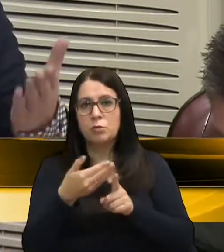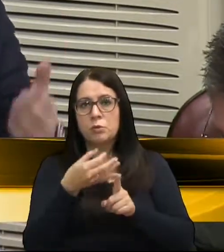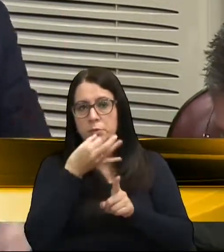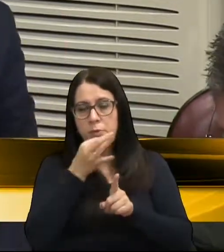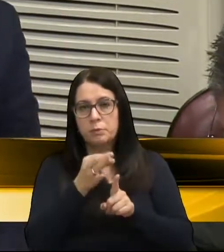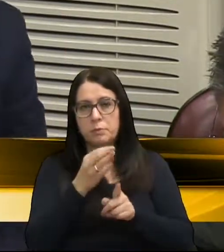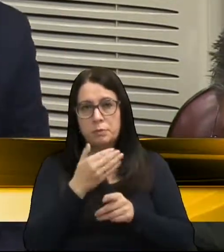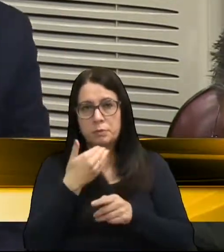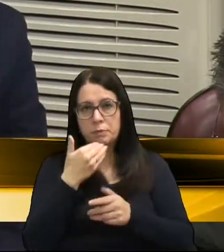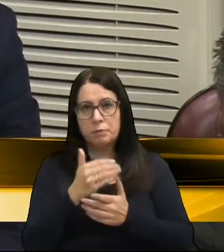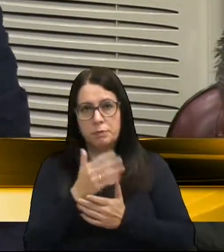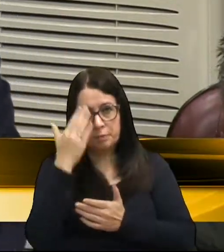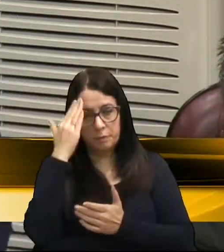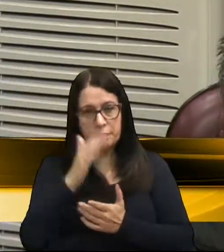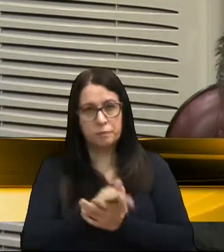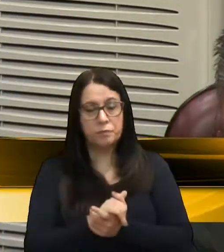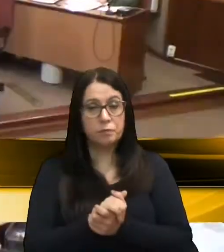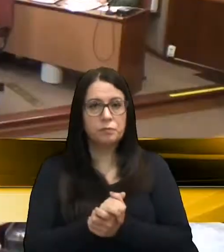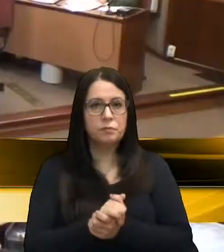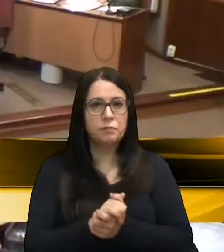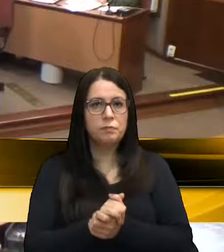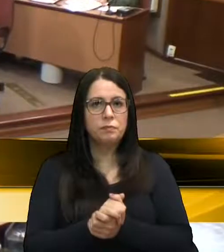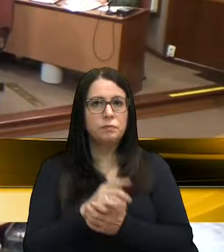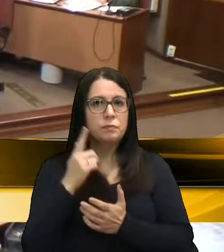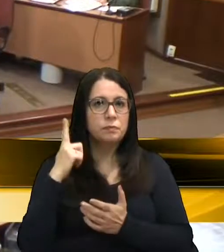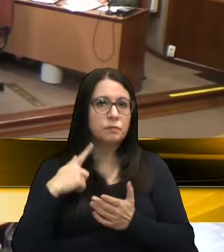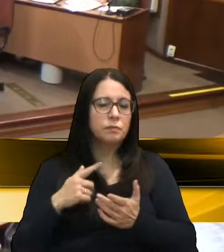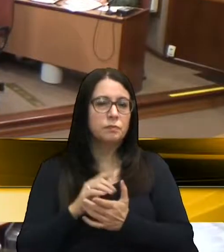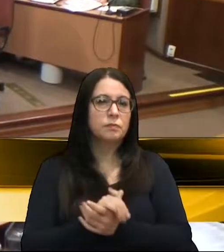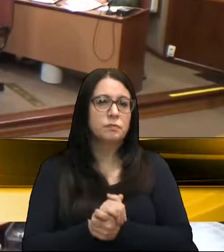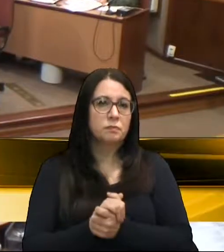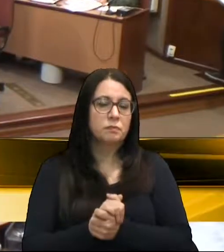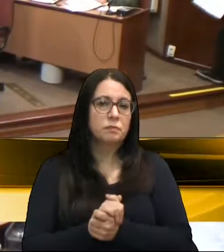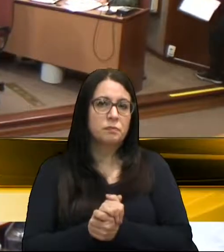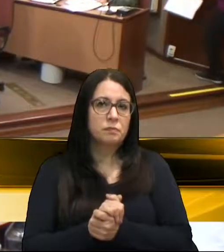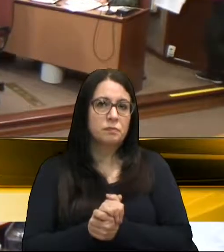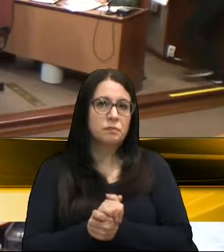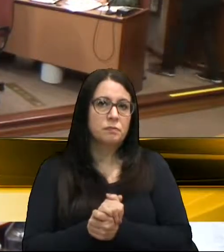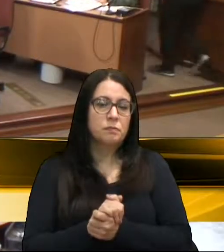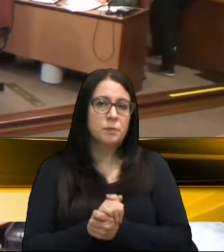parecer e favorável ao seu projeto. Muito obrigado. Para declarar o voto, vereadora Gladys Friis.